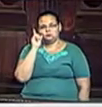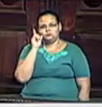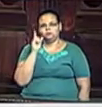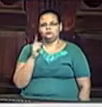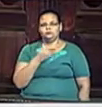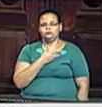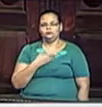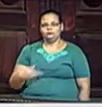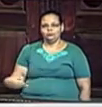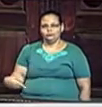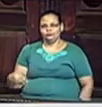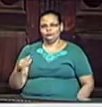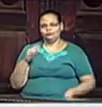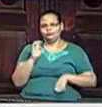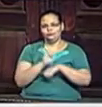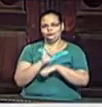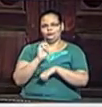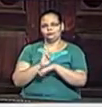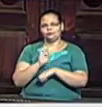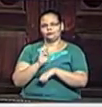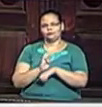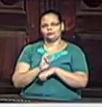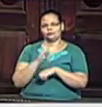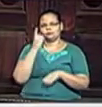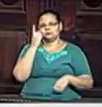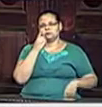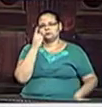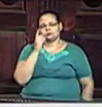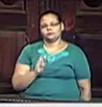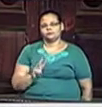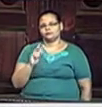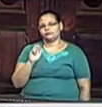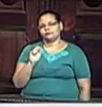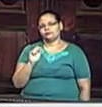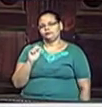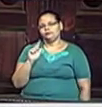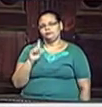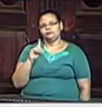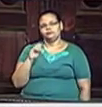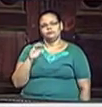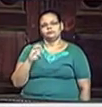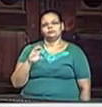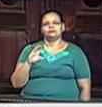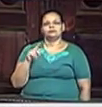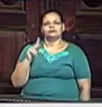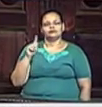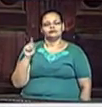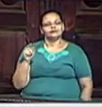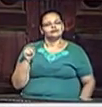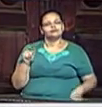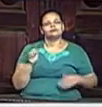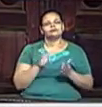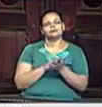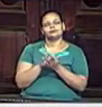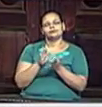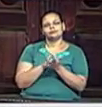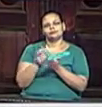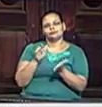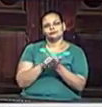o governo do Estado, deputado Waldeck, fez publicar no